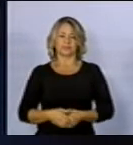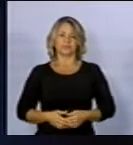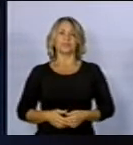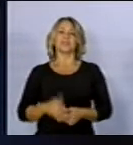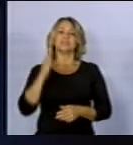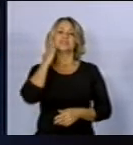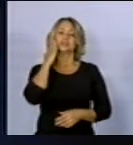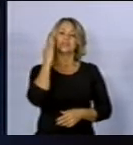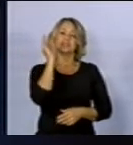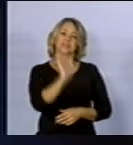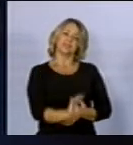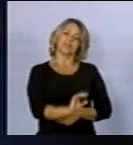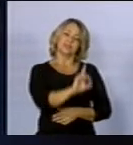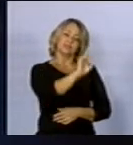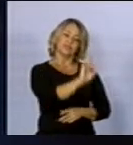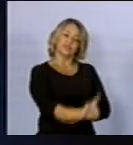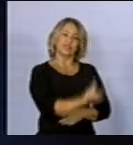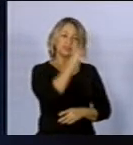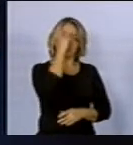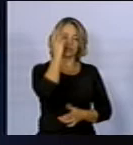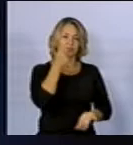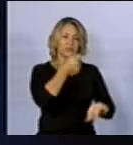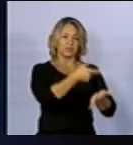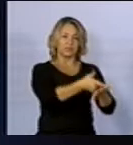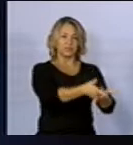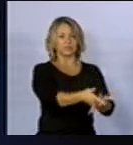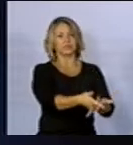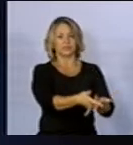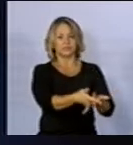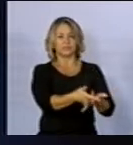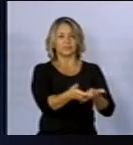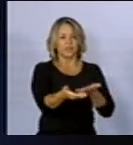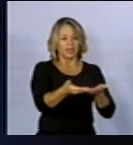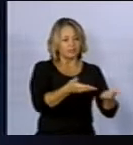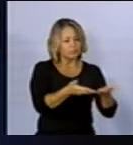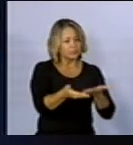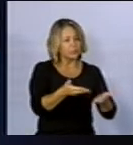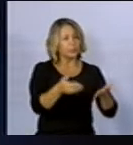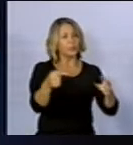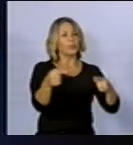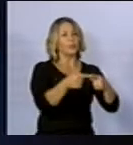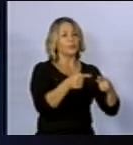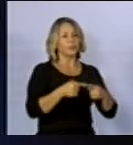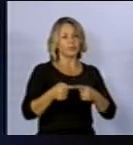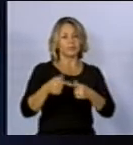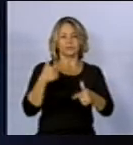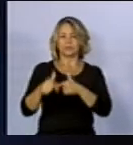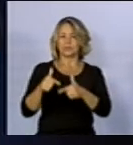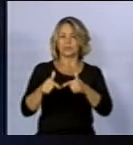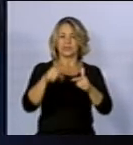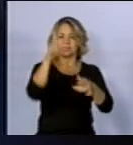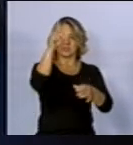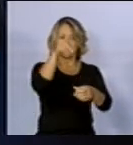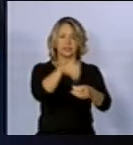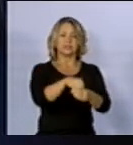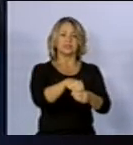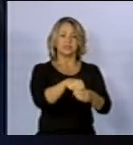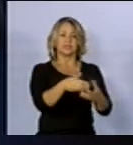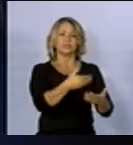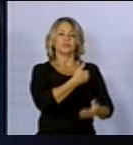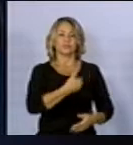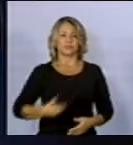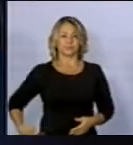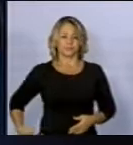dúvida ao direito do consumidor a adequada e eficaz prestação de serviços públicos o artigo